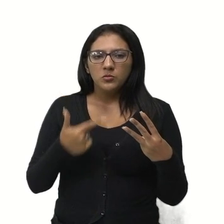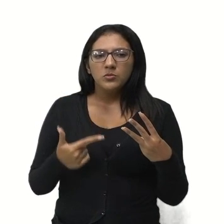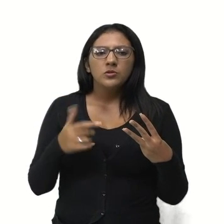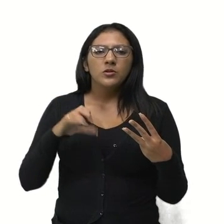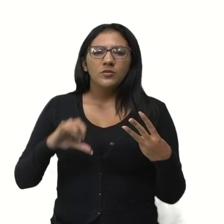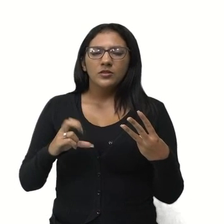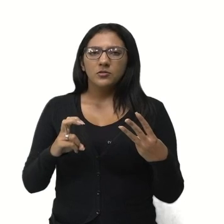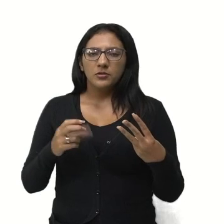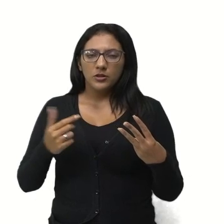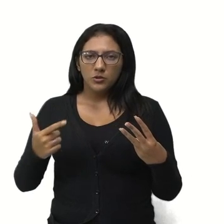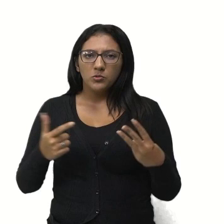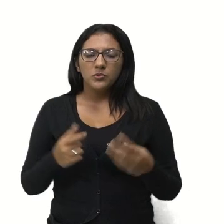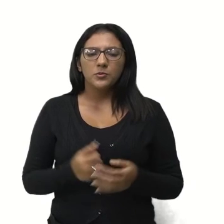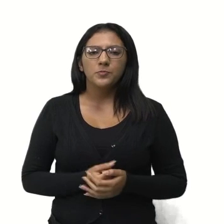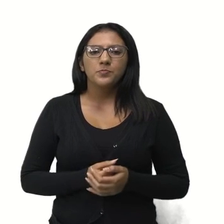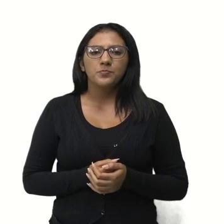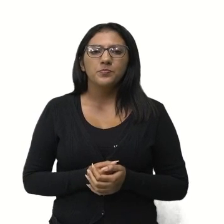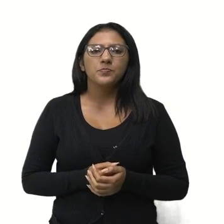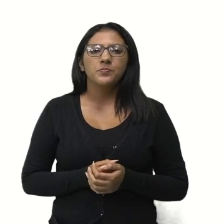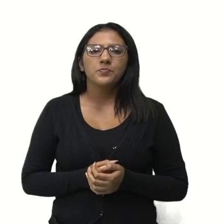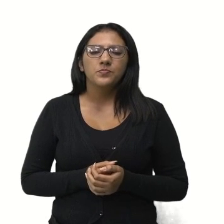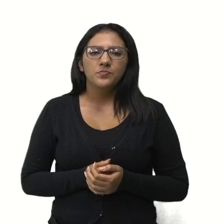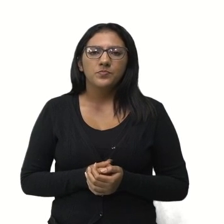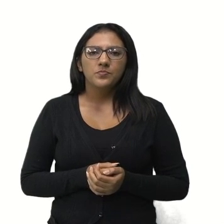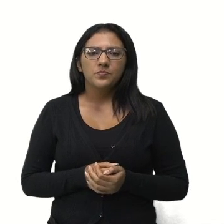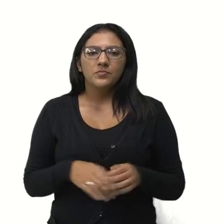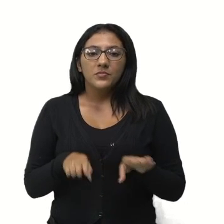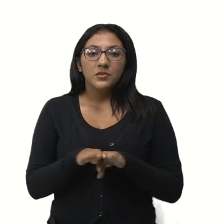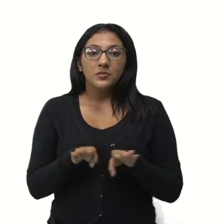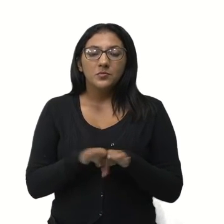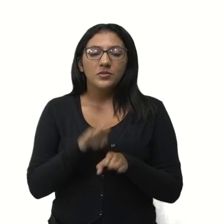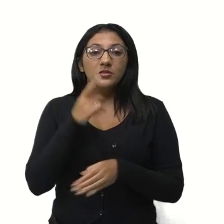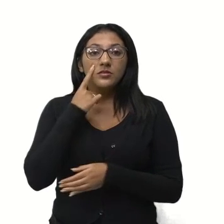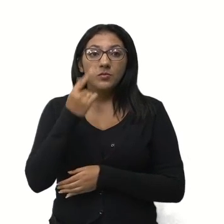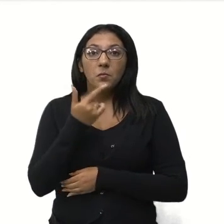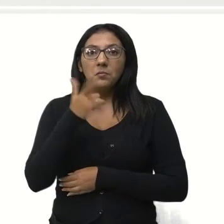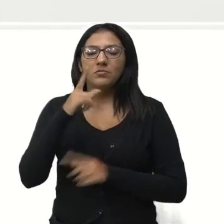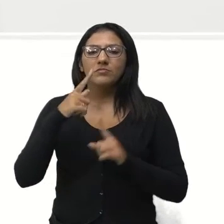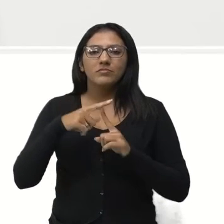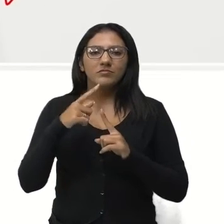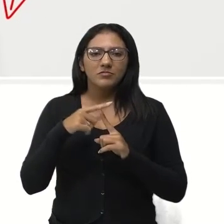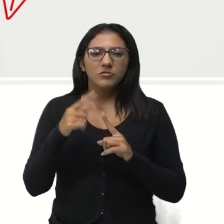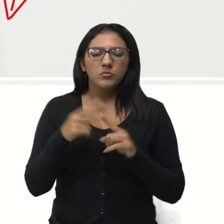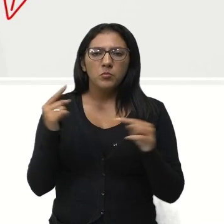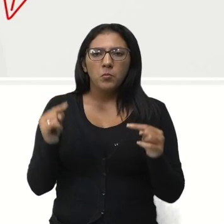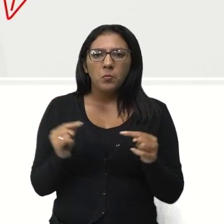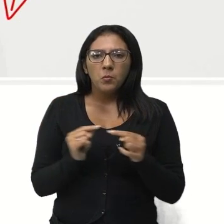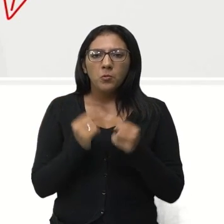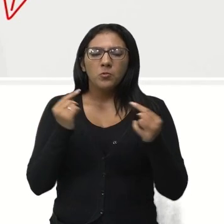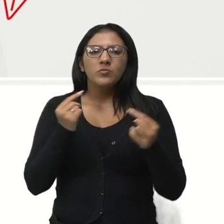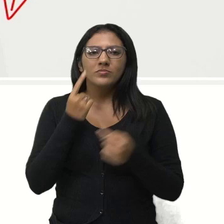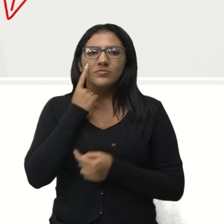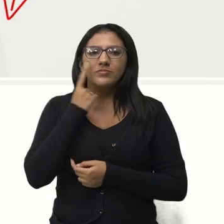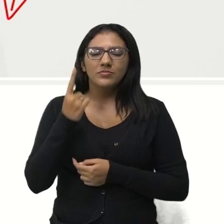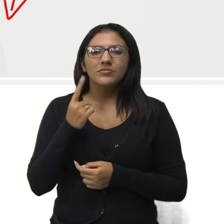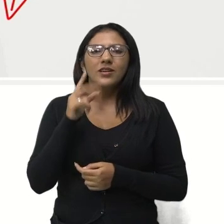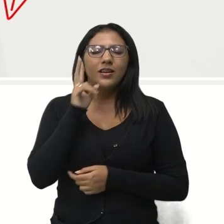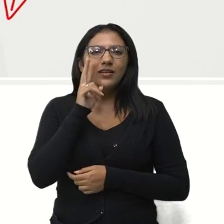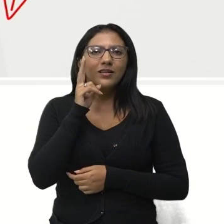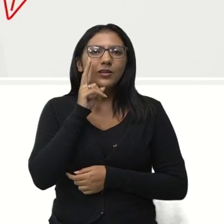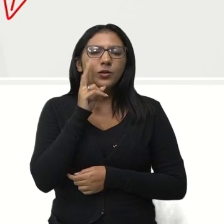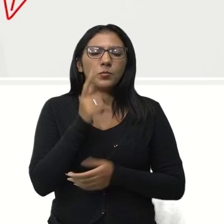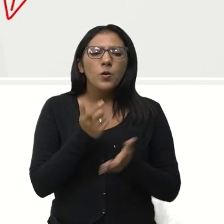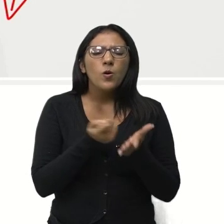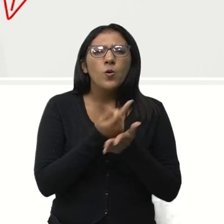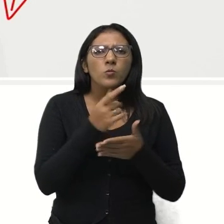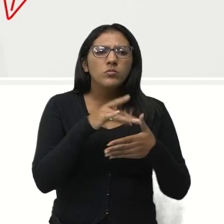peças. Vimos aqui também um outro exemplo, né, de grandezas diretamente proporcionais, que aqui no caso foi do açougue,